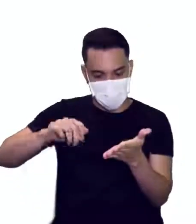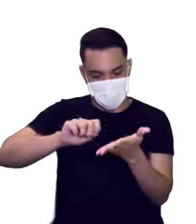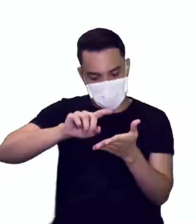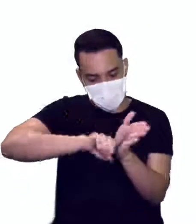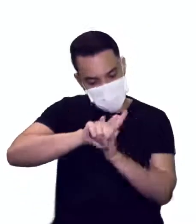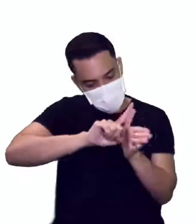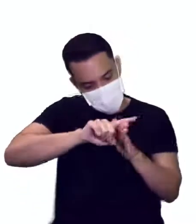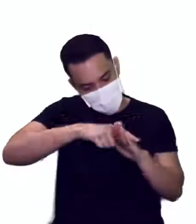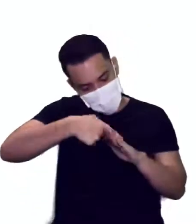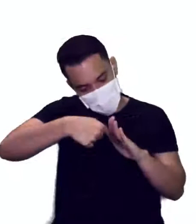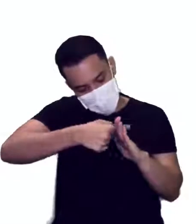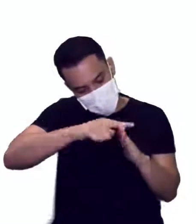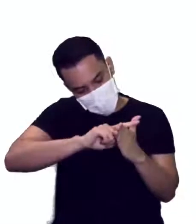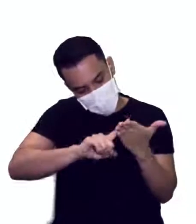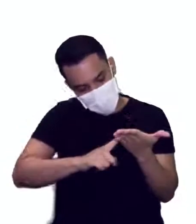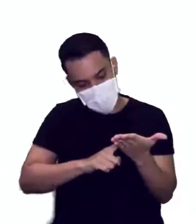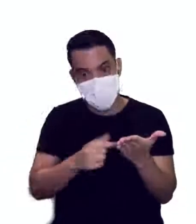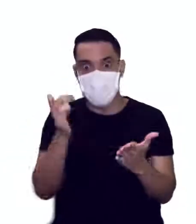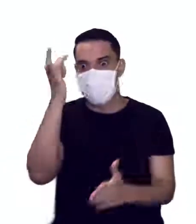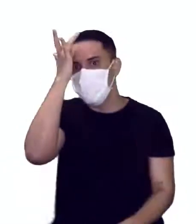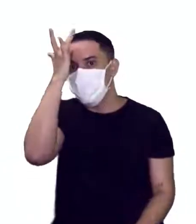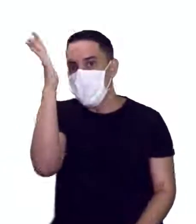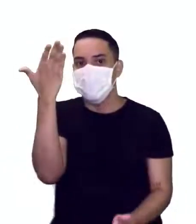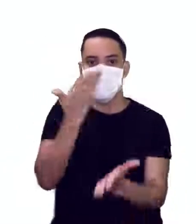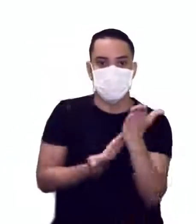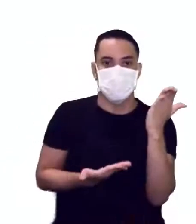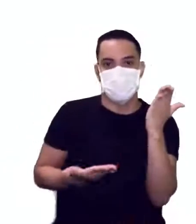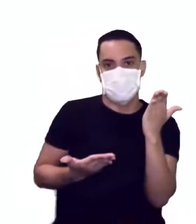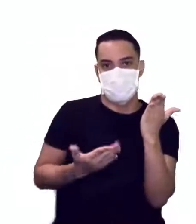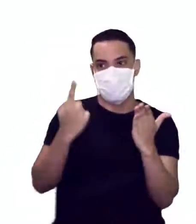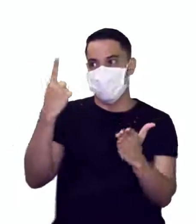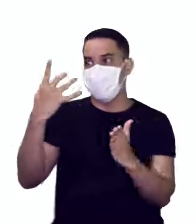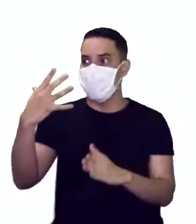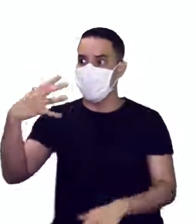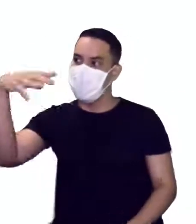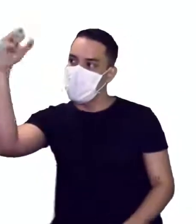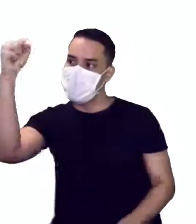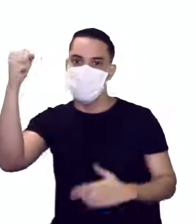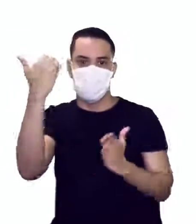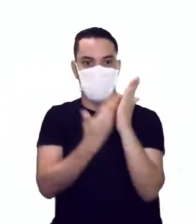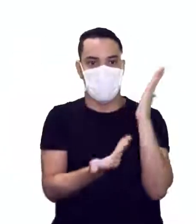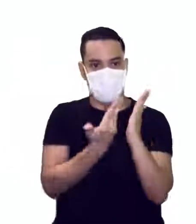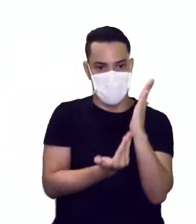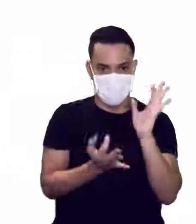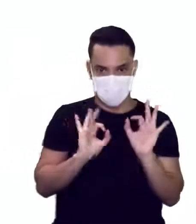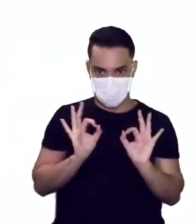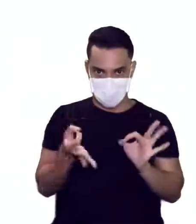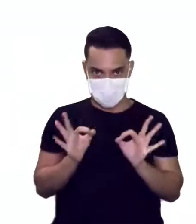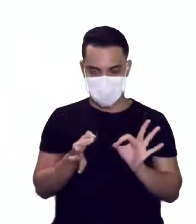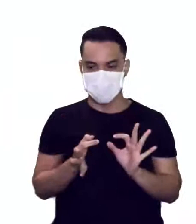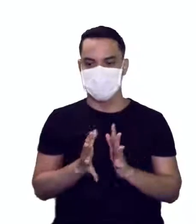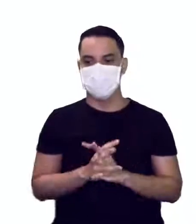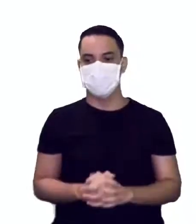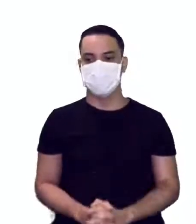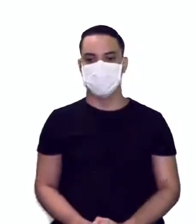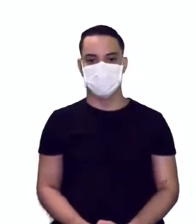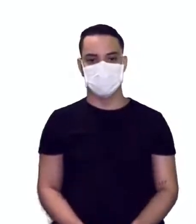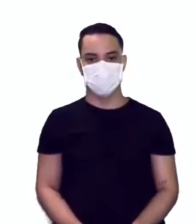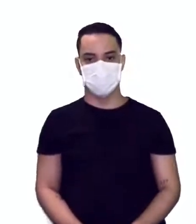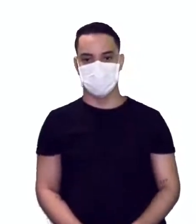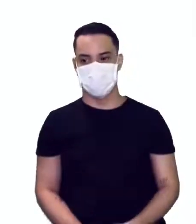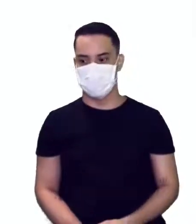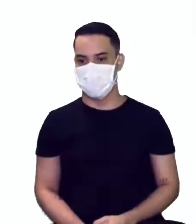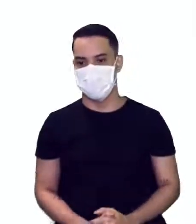essas cargas negativas e o outro para perder, né? Porque se um ganha, o outro teve que perder, né, pessoal? Então, aqui vocês viram